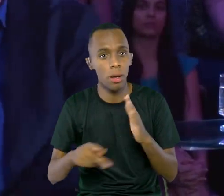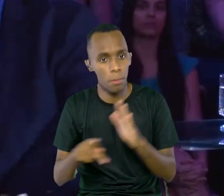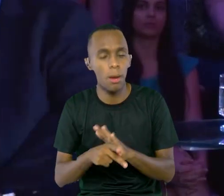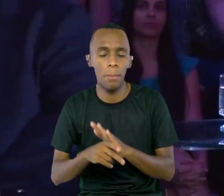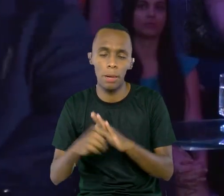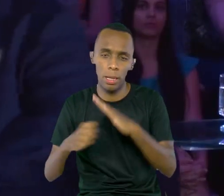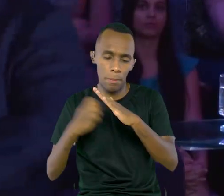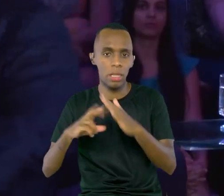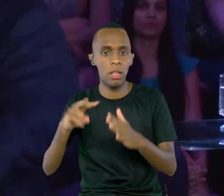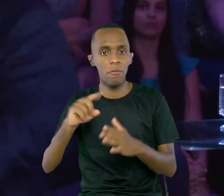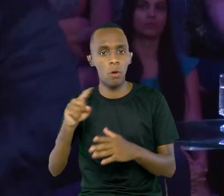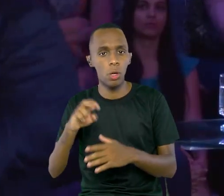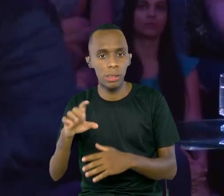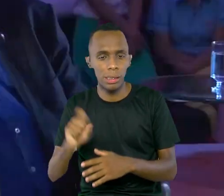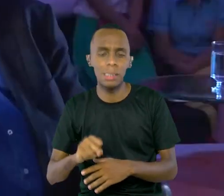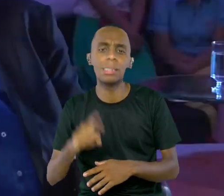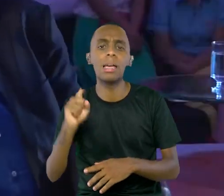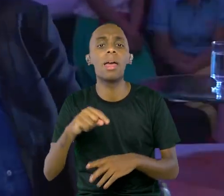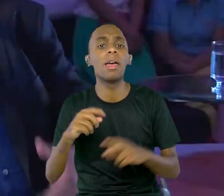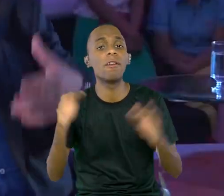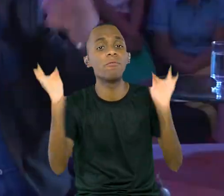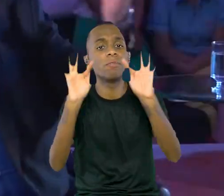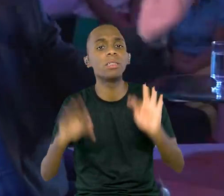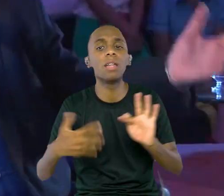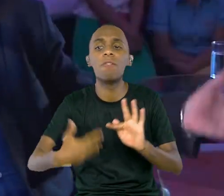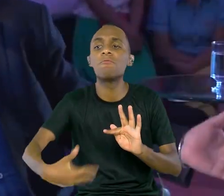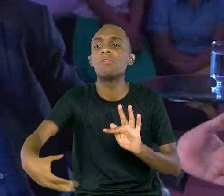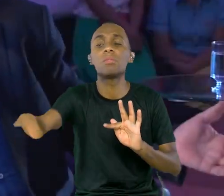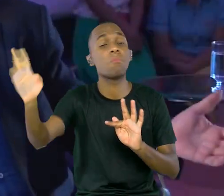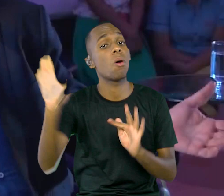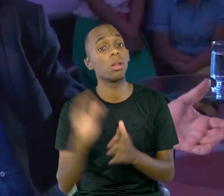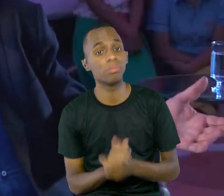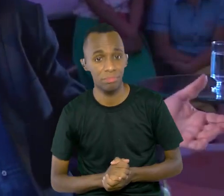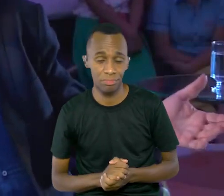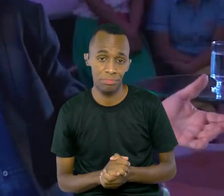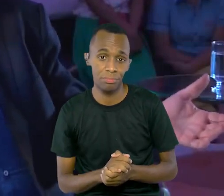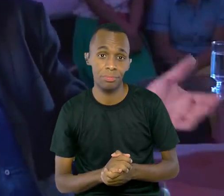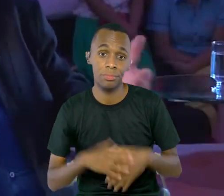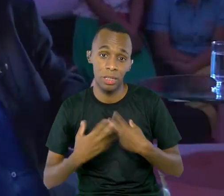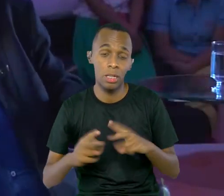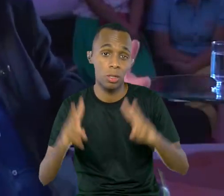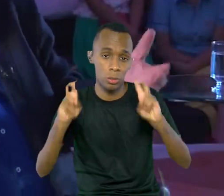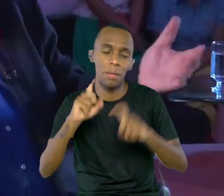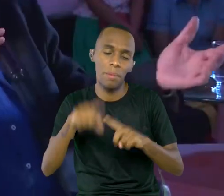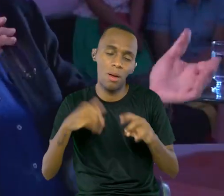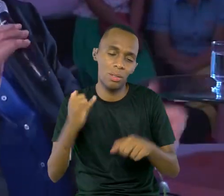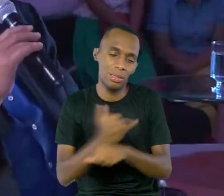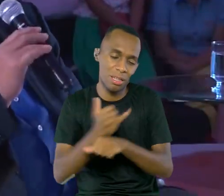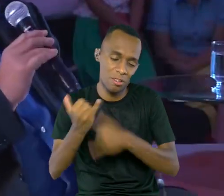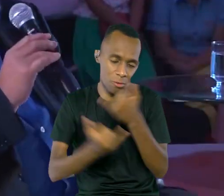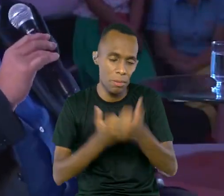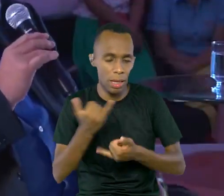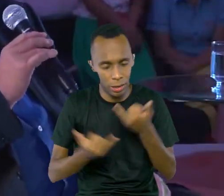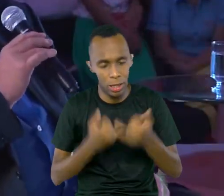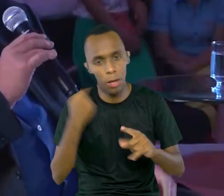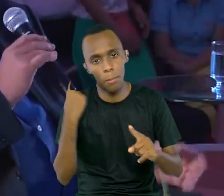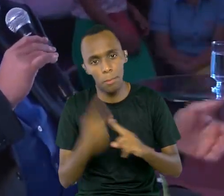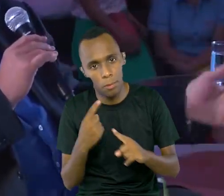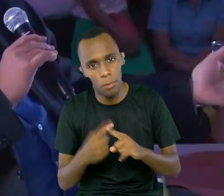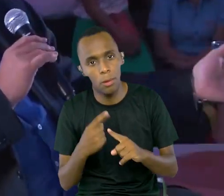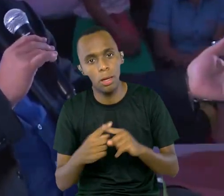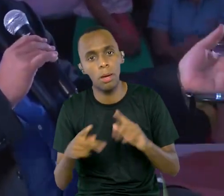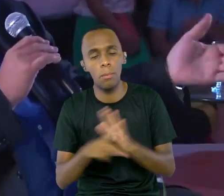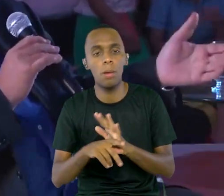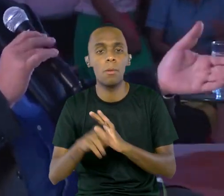um livro da editora Vozes chamado Felicidade Foi-se Embora. Aliás, o título é uma brincadeira, como